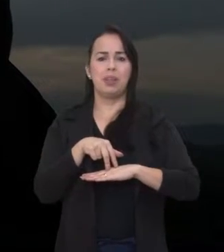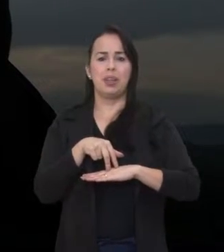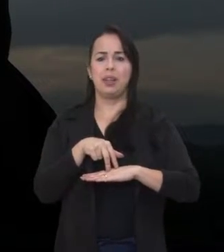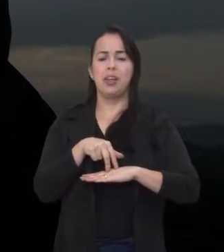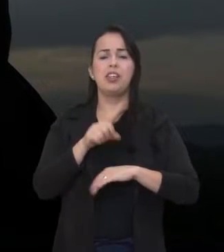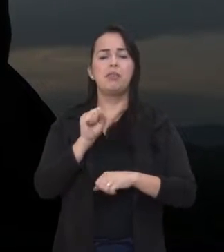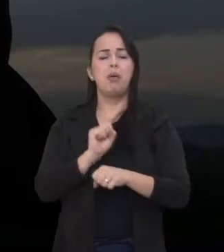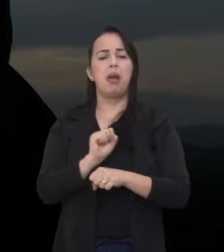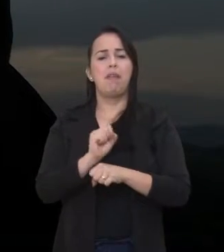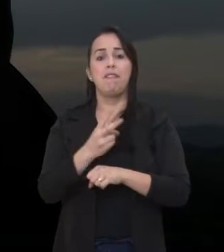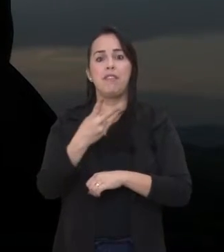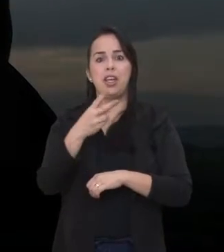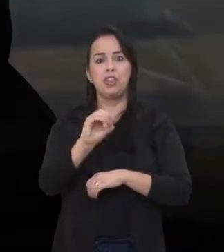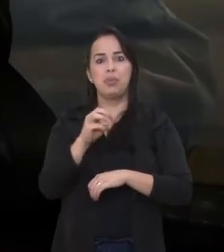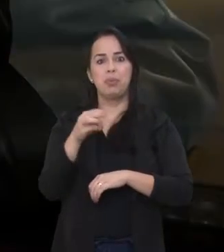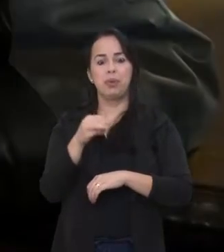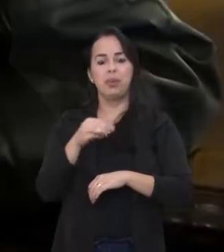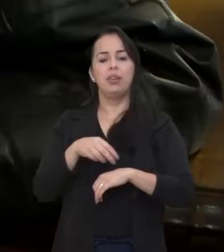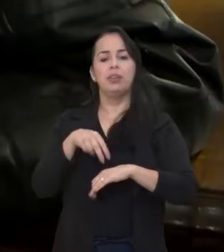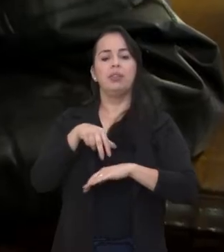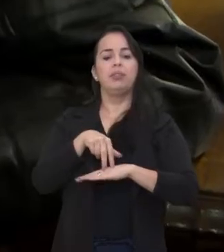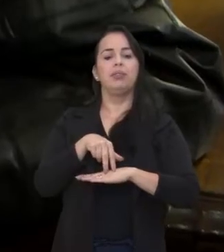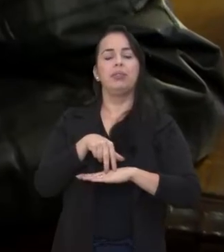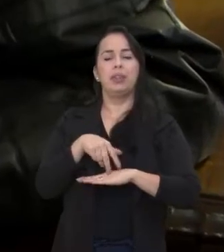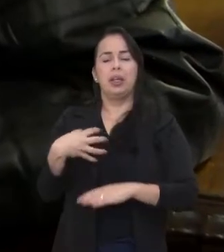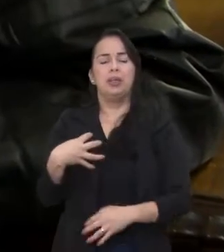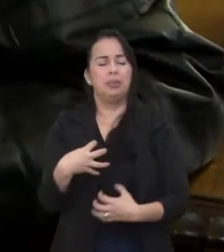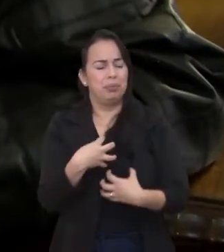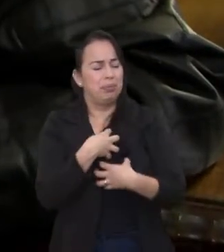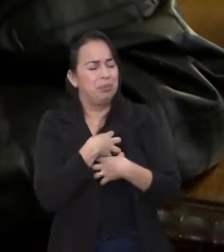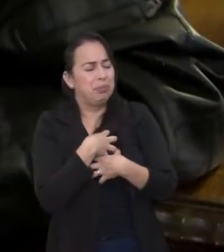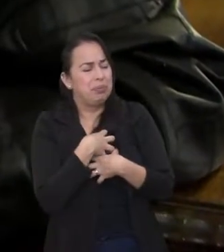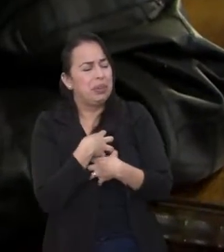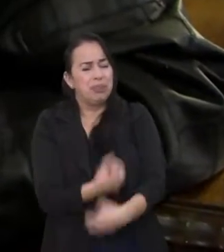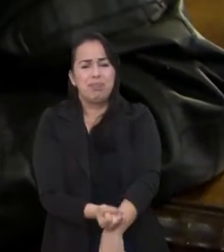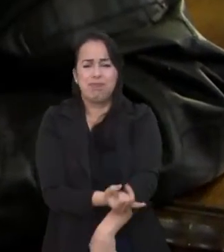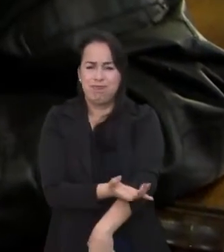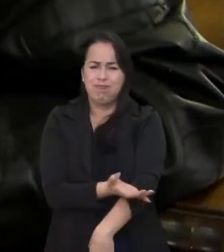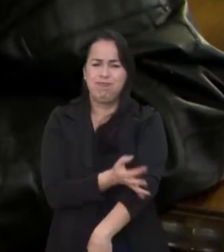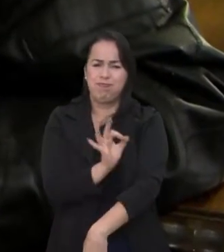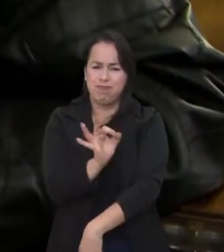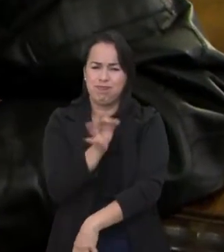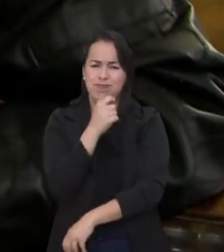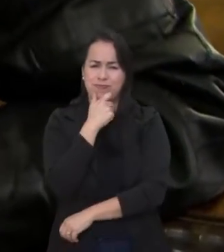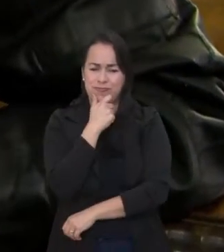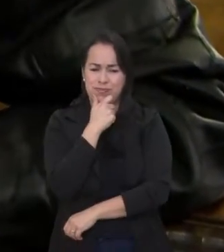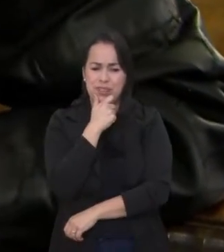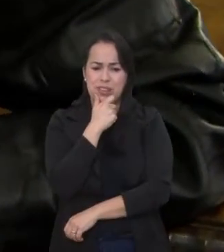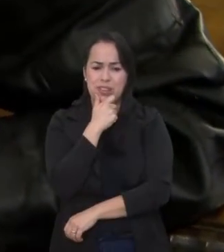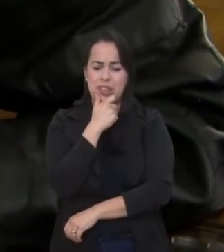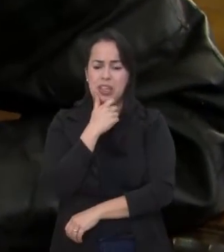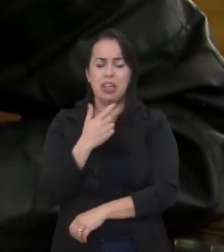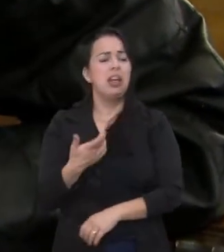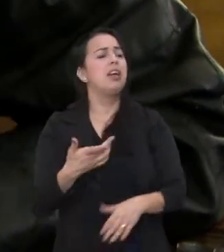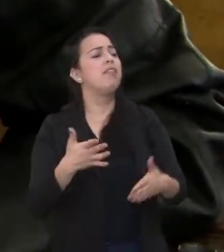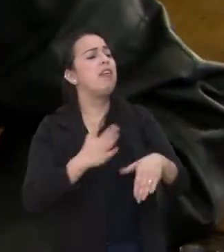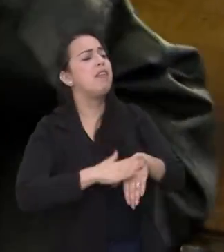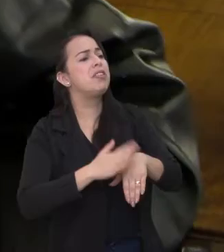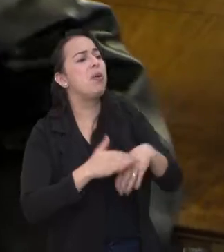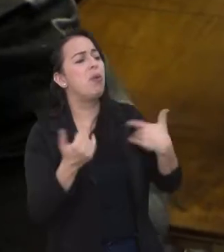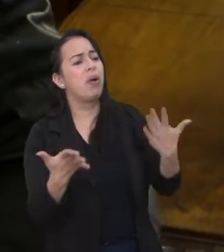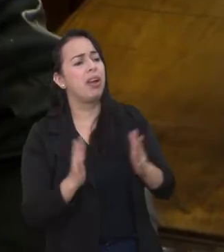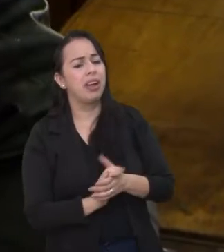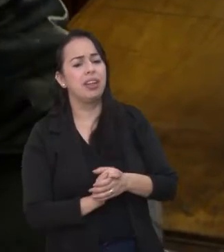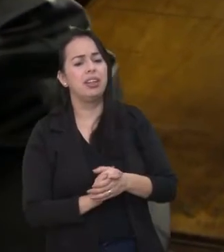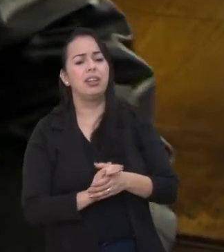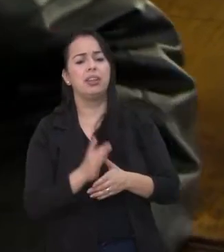minutos olhando. Até me emociona isso aí. E chegaram e perguntaram, o que nós devemos fazer